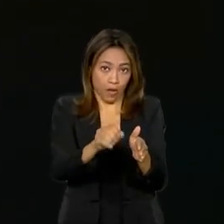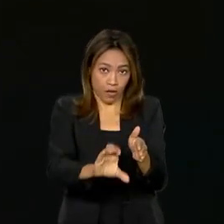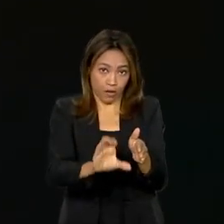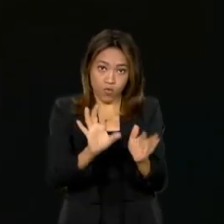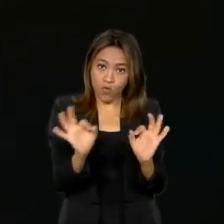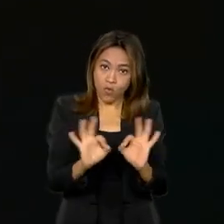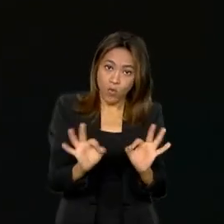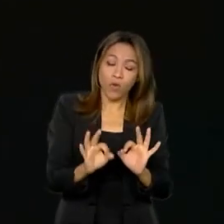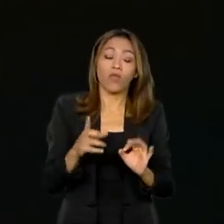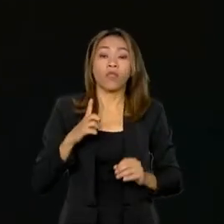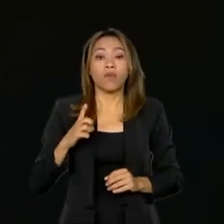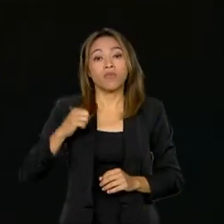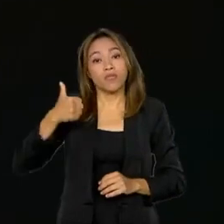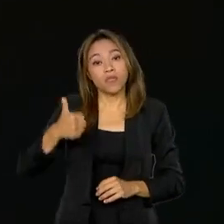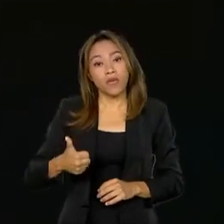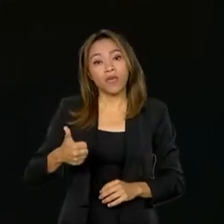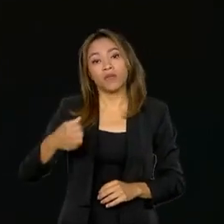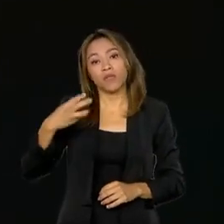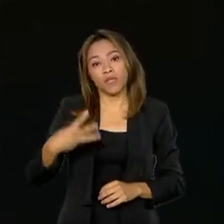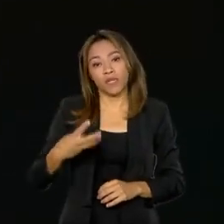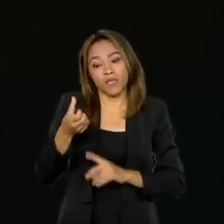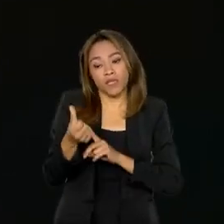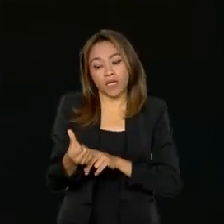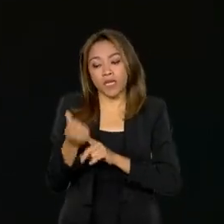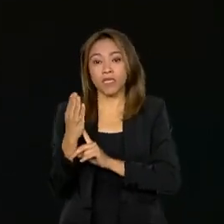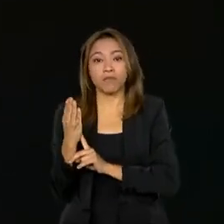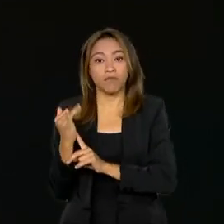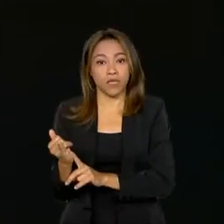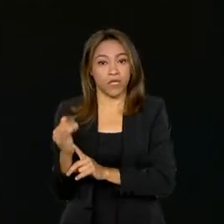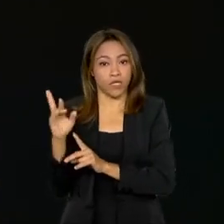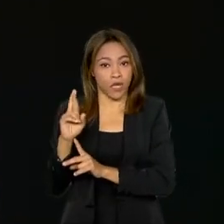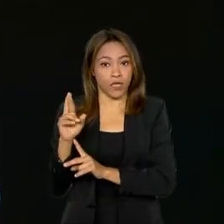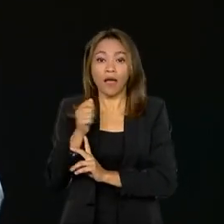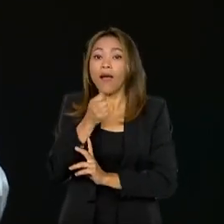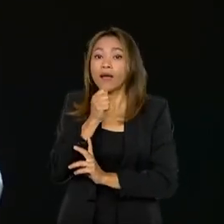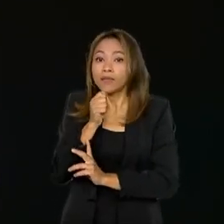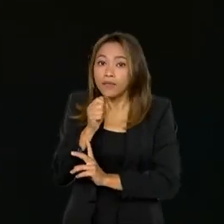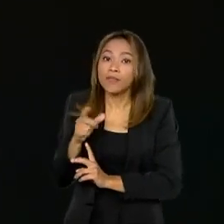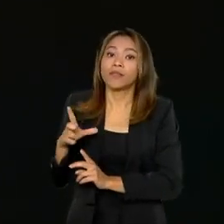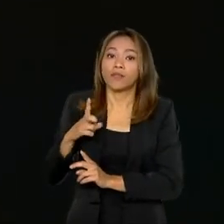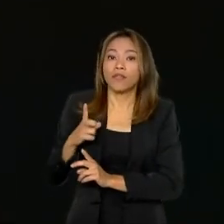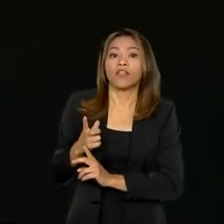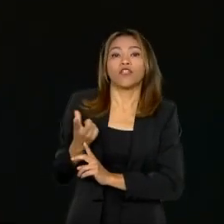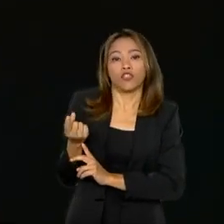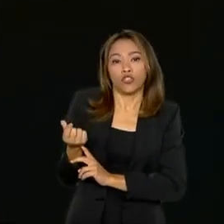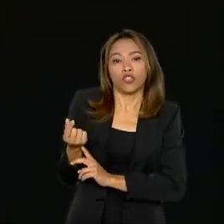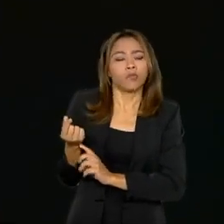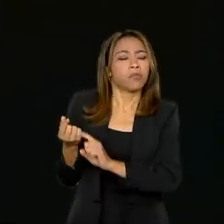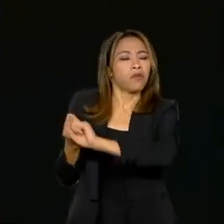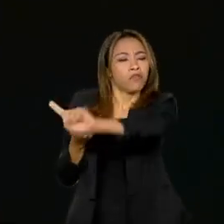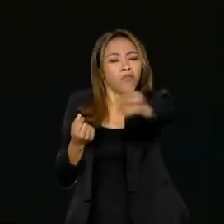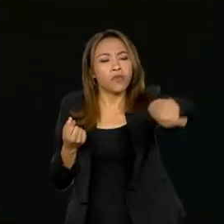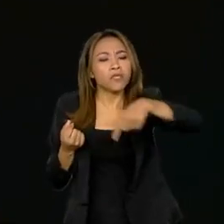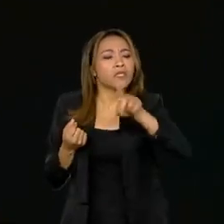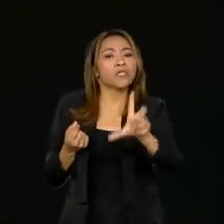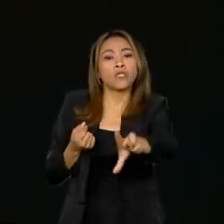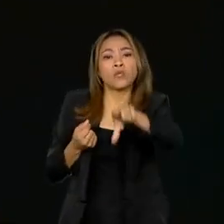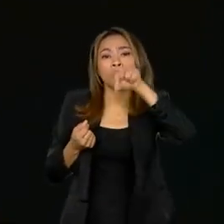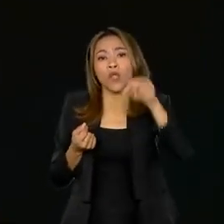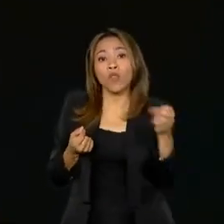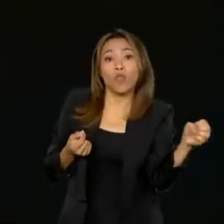temos 136 bilhões de reais que ainda estão disponíveis para a gente escolher novos